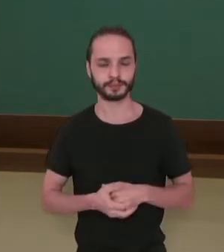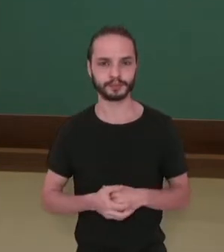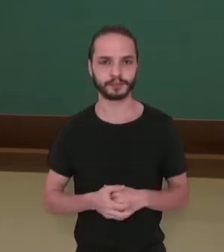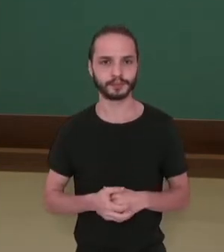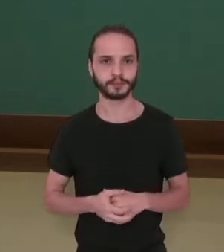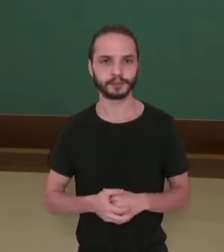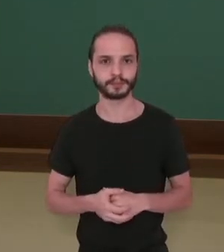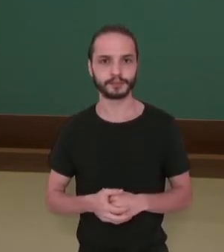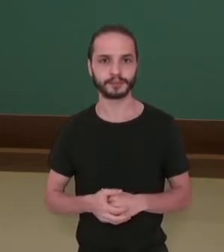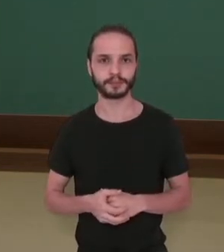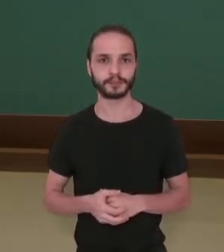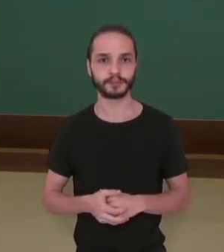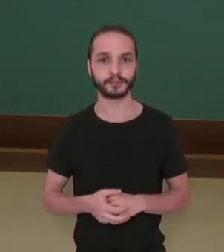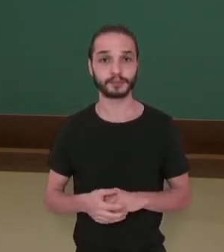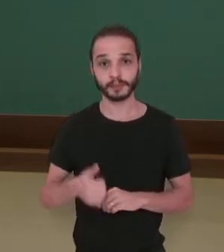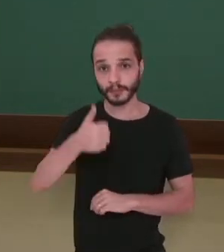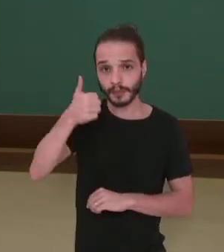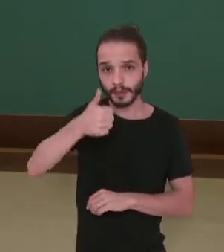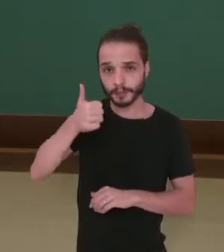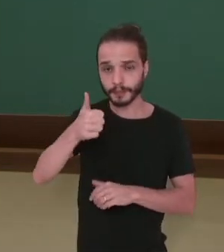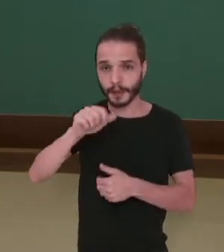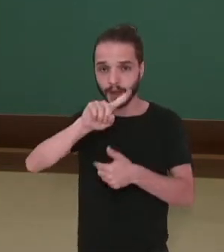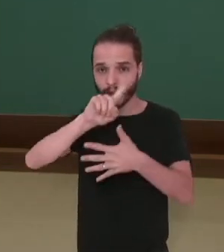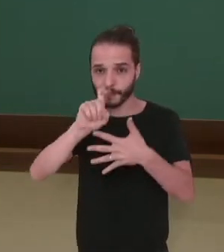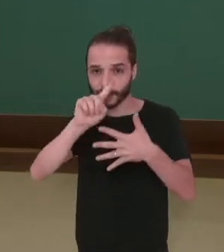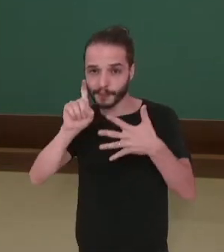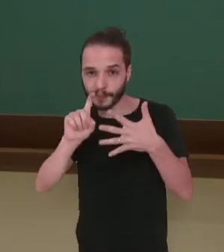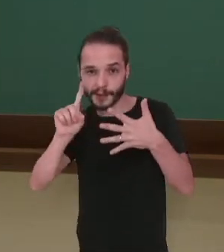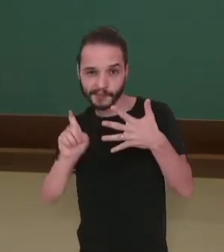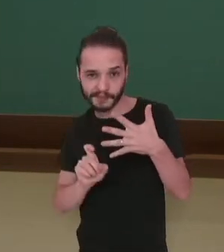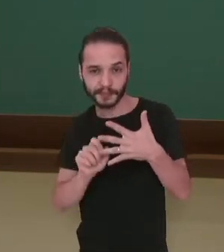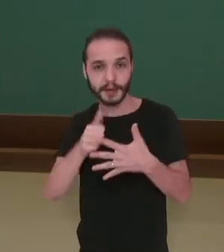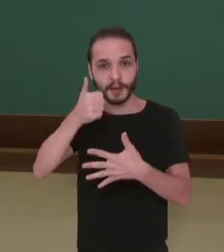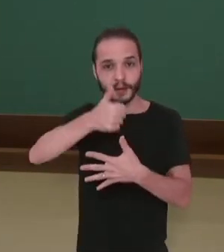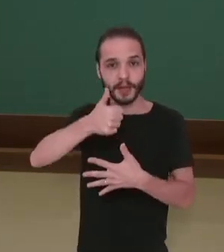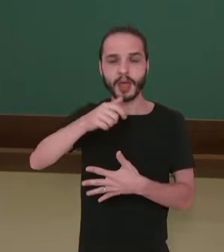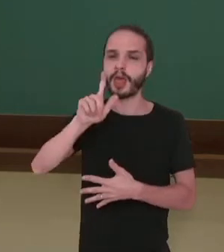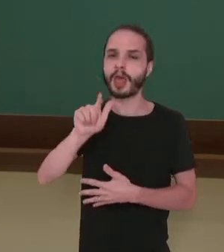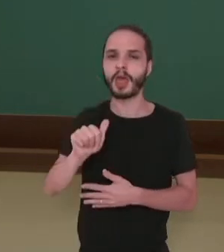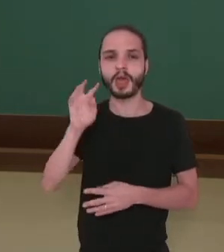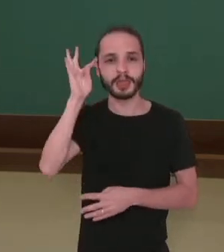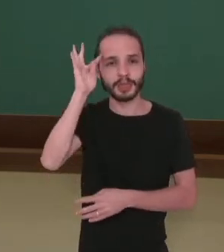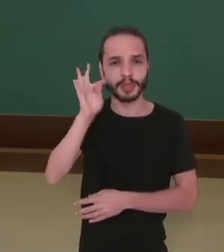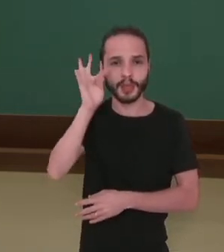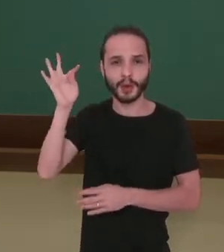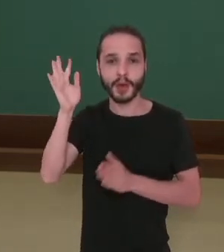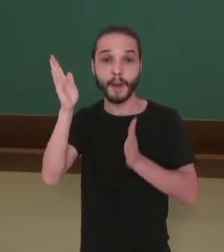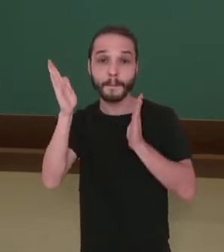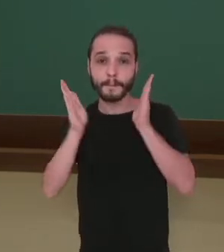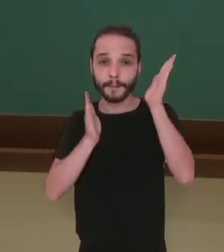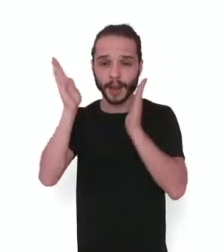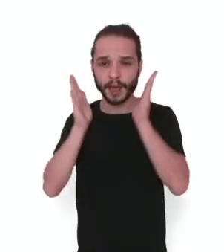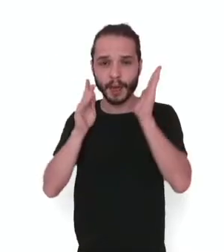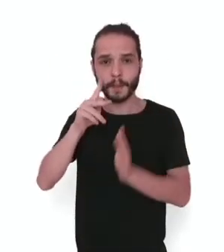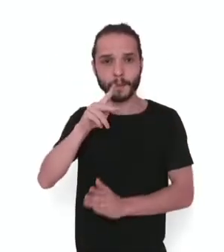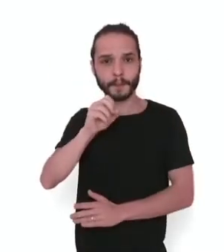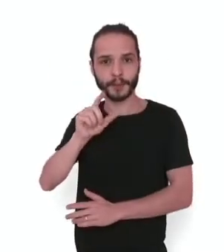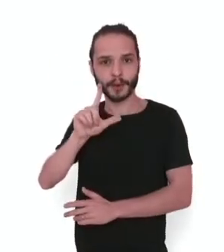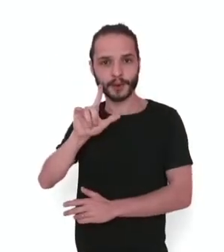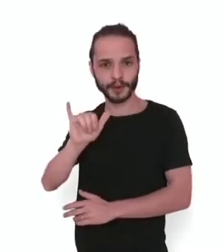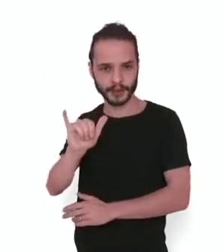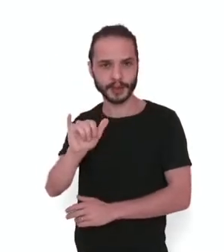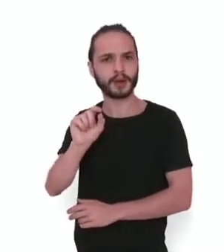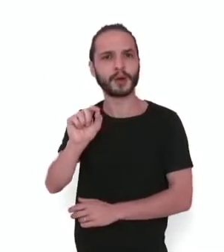A hipótese número 1 é a teoria malaio-polinésia. Olha como o mapa está mostrando.